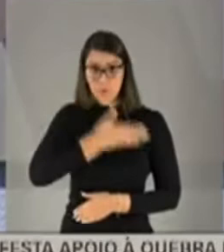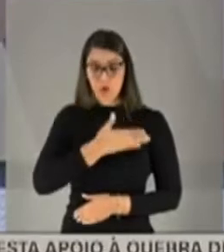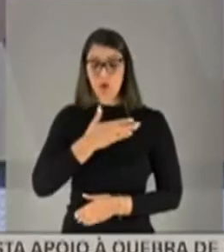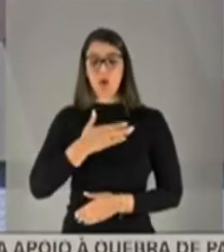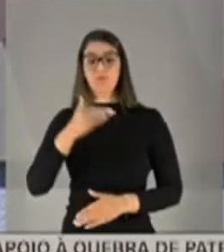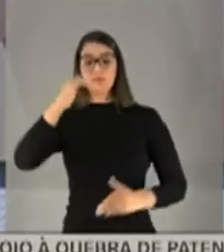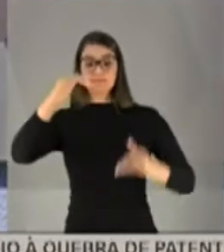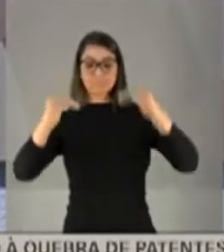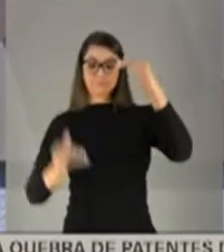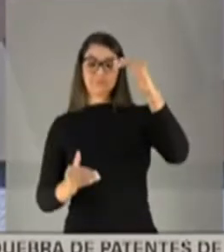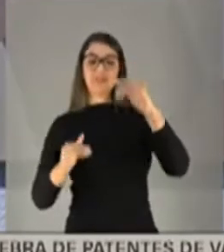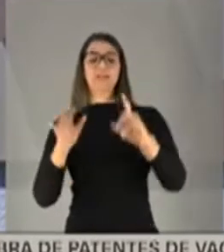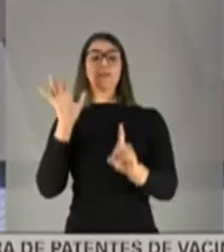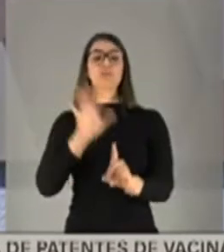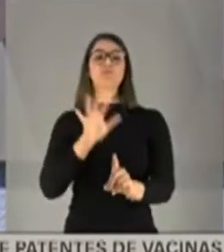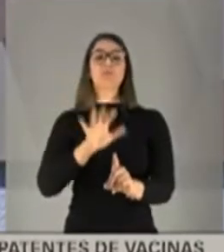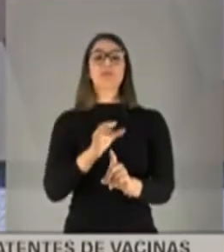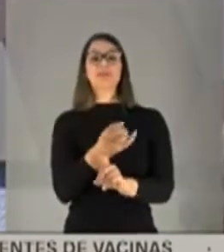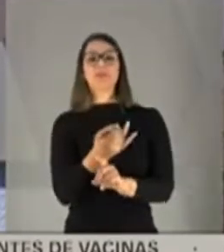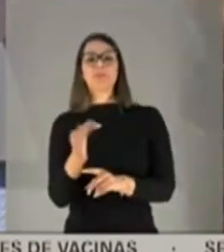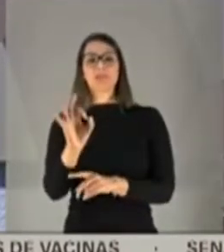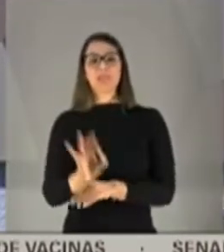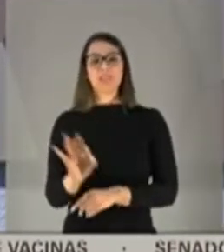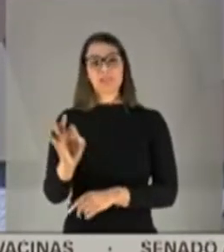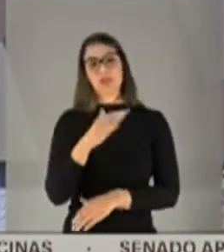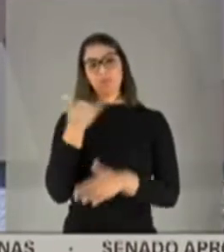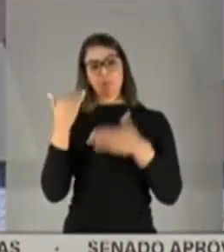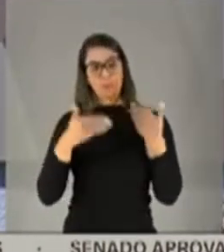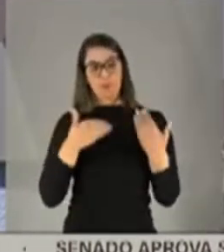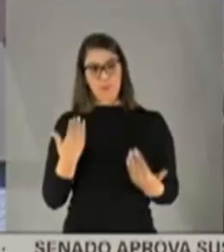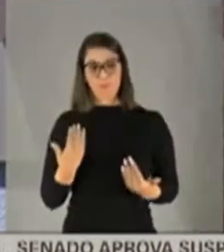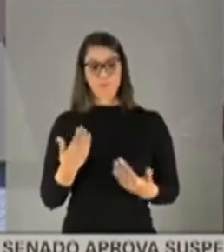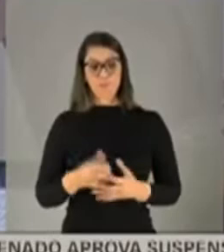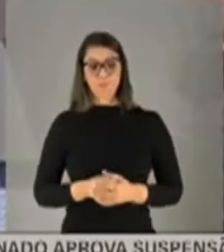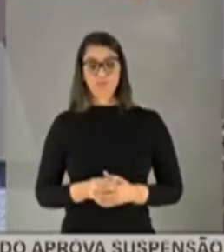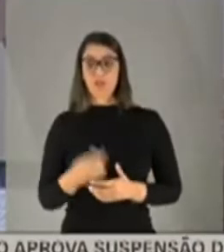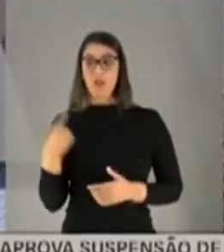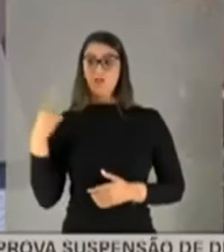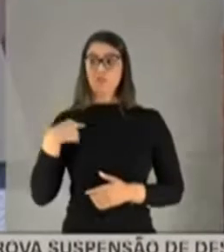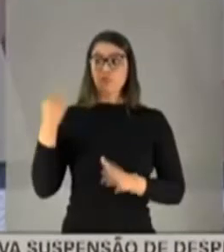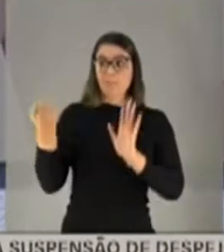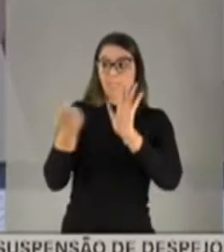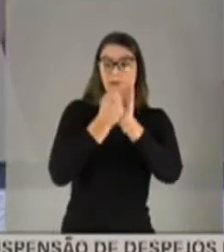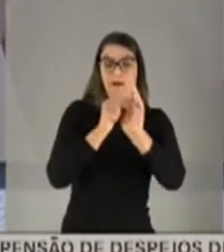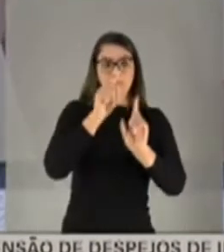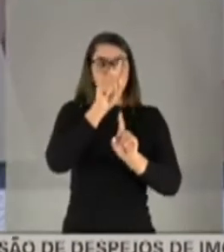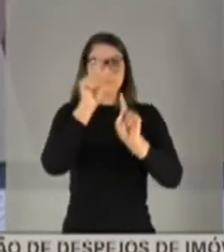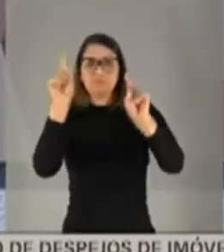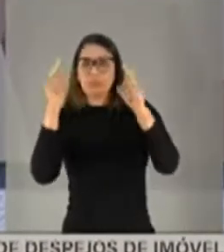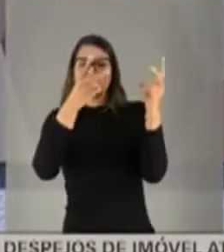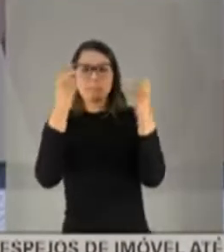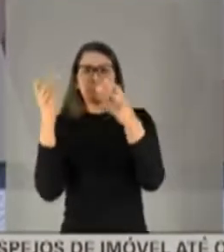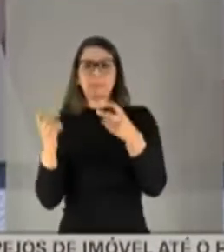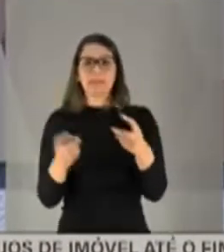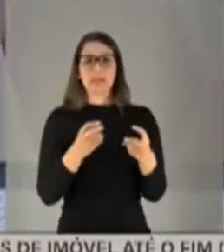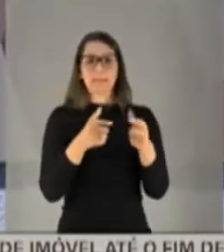estruturais tiveram influência sobre as altas taxas de mortalidade. E quando a gente cruza, não é, com diferentes marcadores, a gente vê que a maioria das pessoas